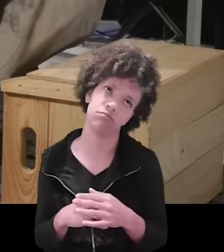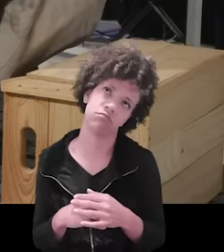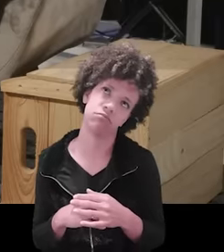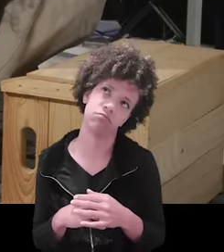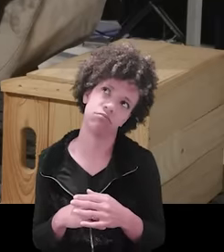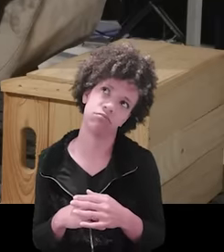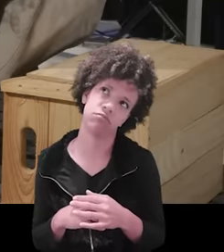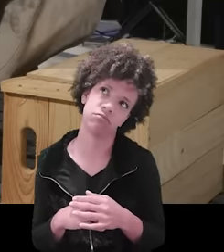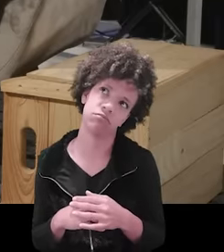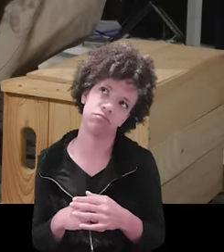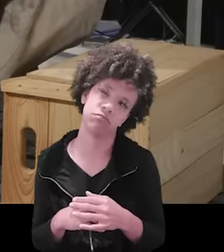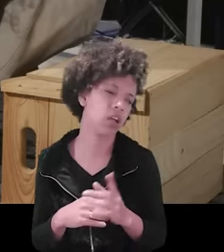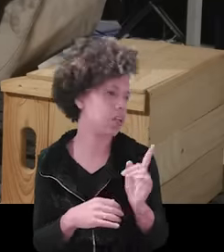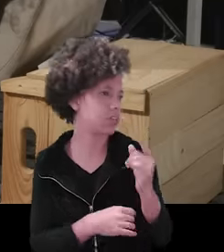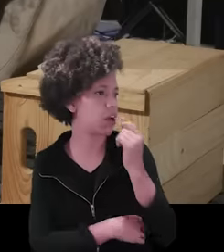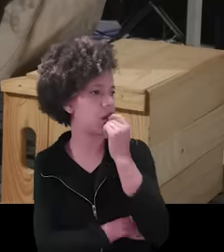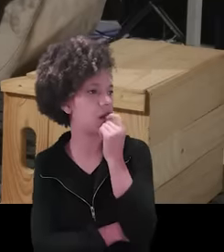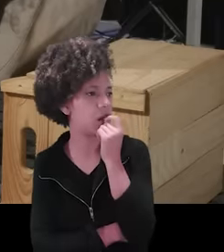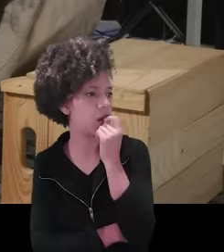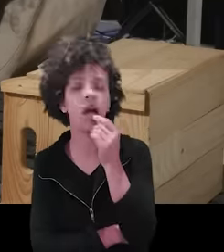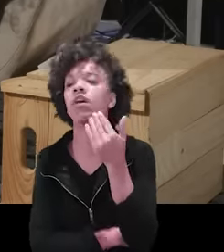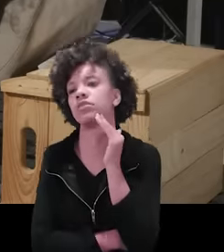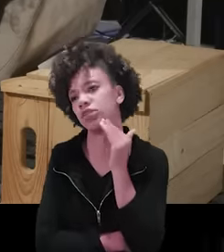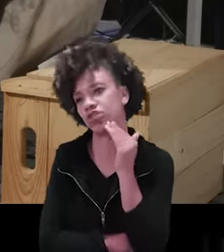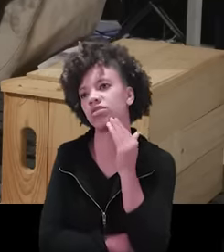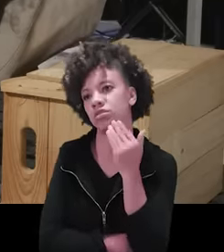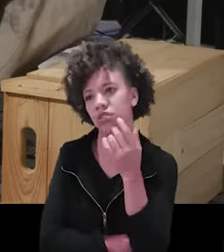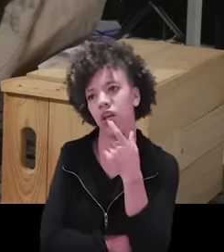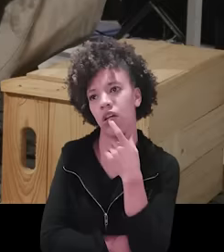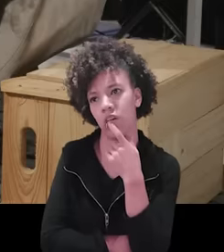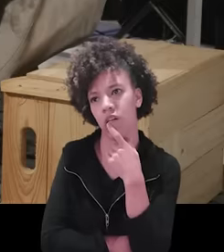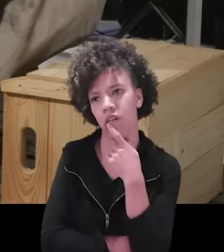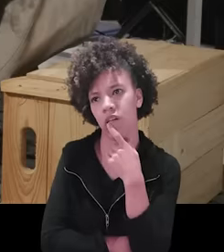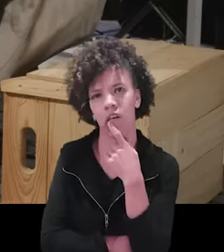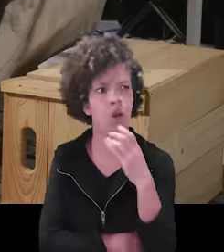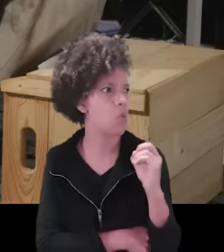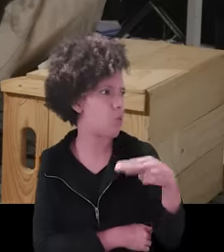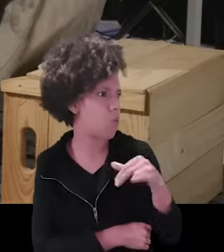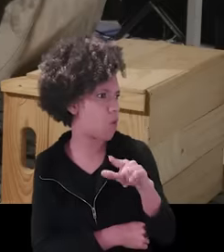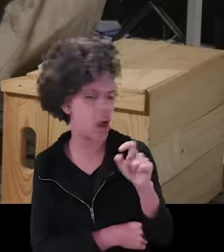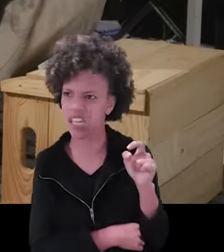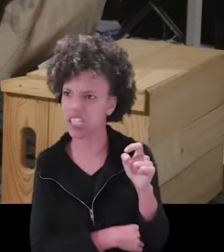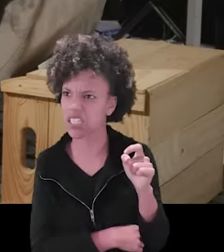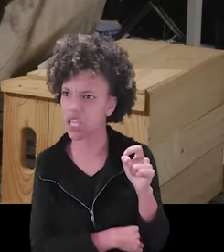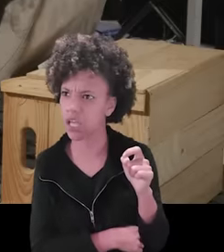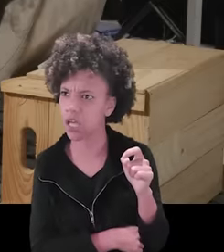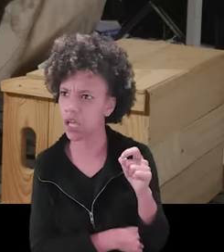é e não mas se a entendi entendi beijo Onix